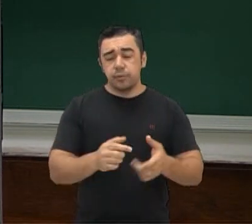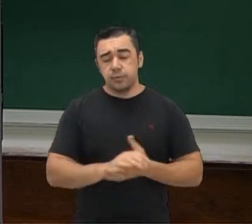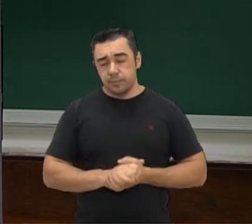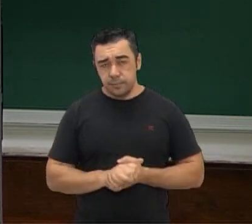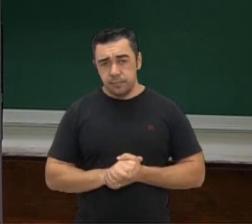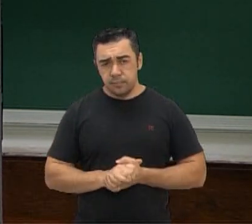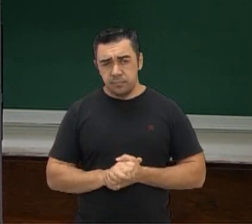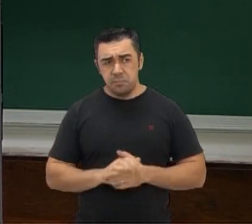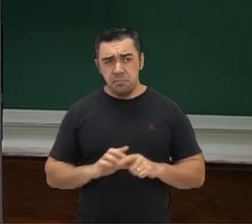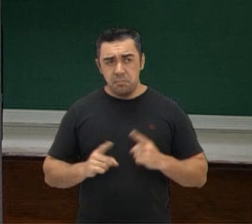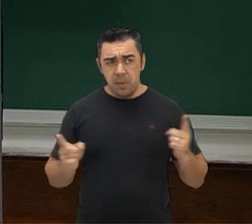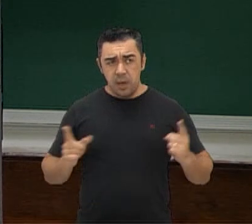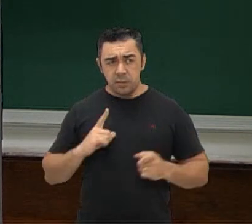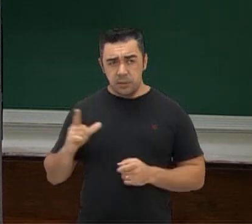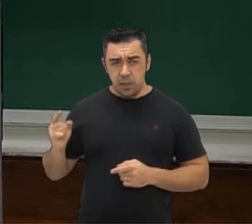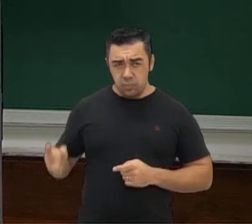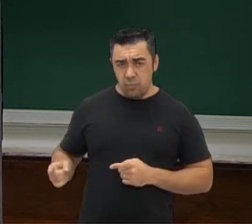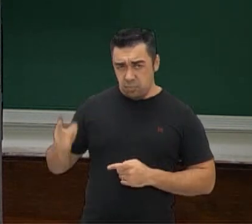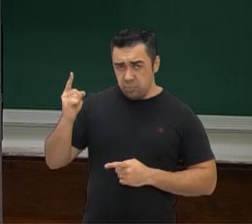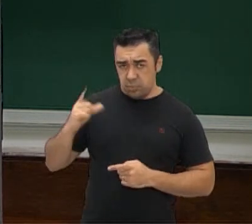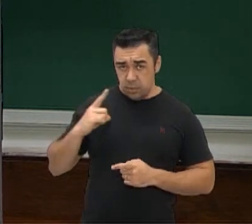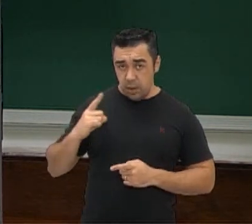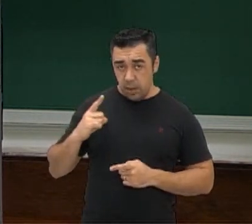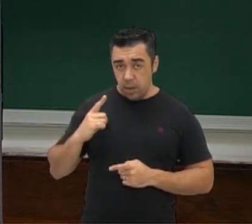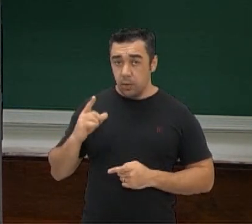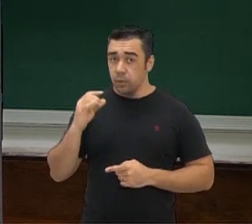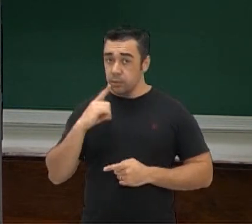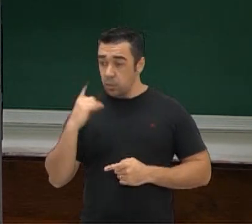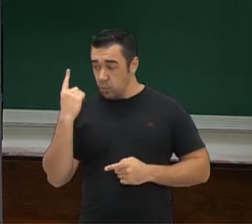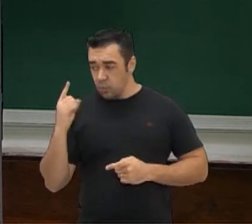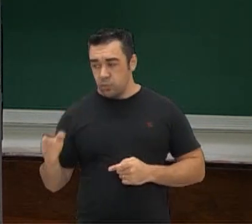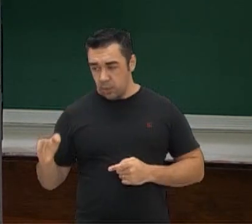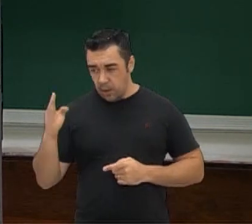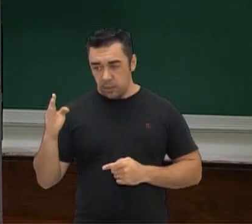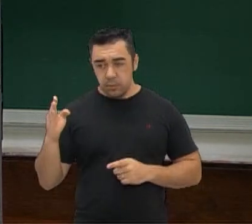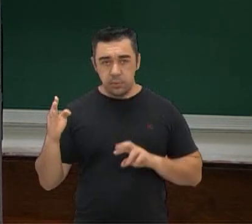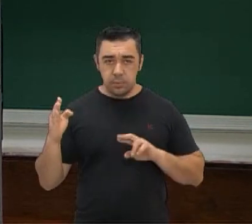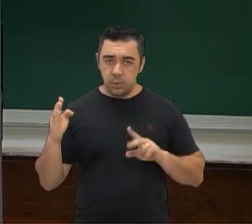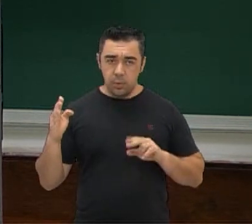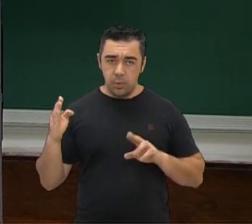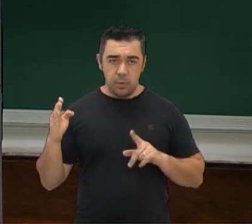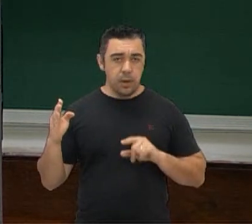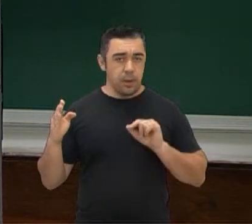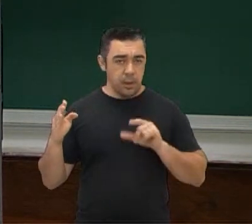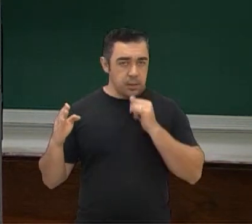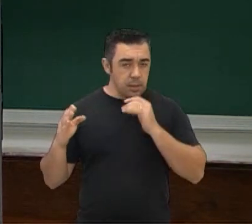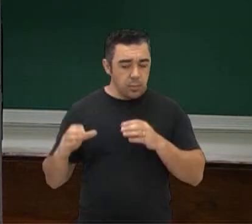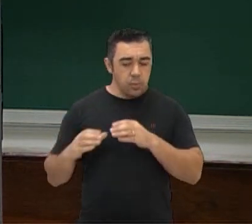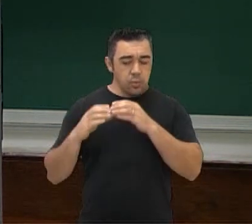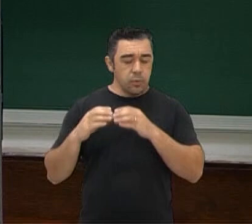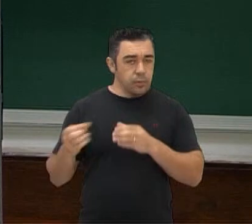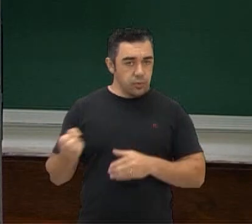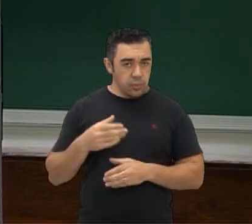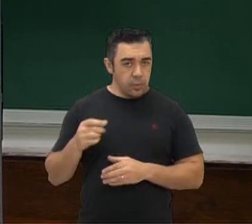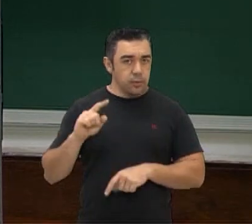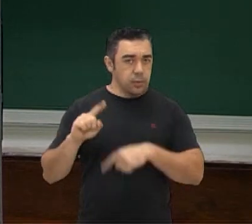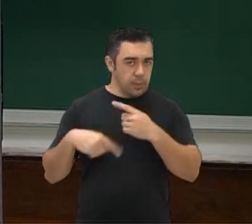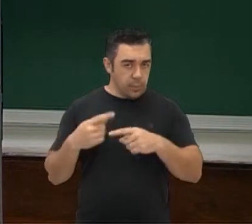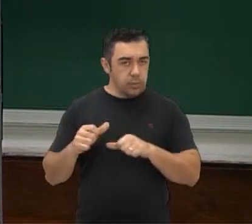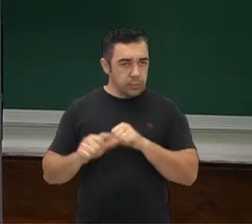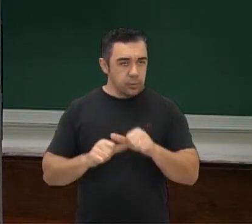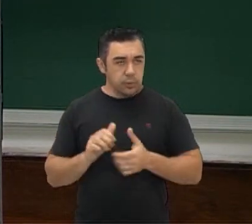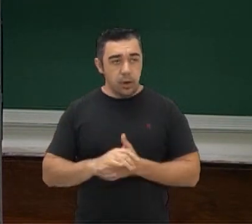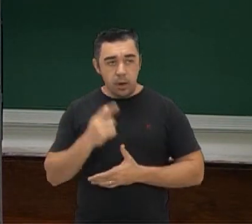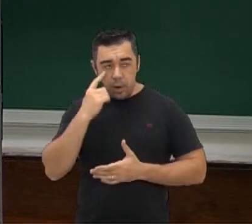Ah, professora, mas aqui de um lado tem e do outro não. Se de um lado ainda tem, então a gente não pode considerar a especiação ainda. Quem sabe mais tarde vire,